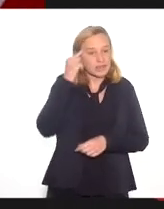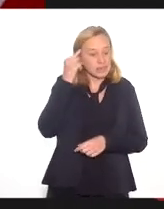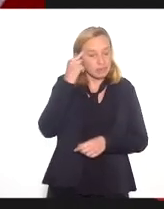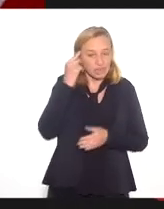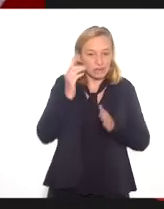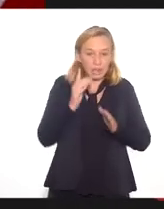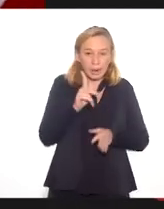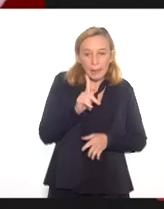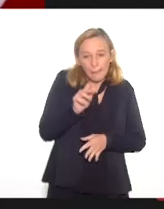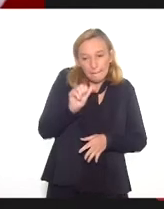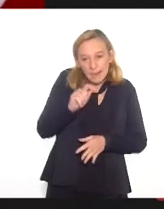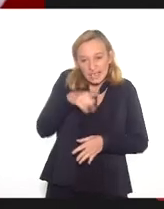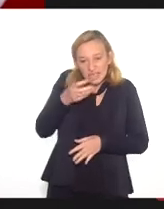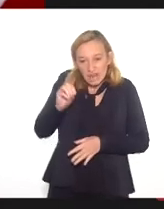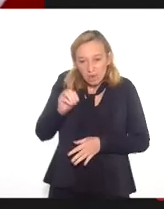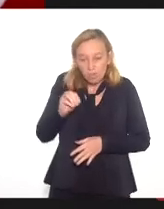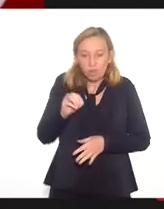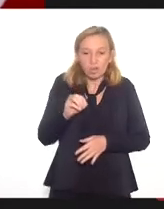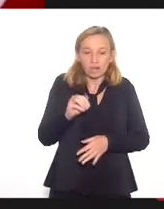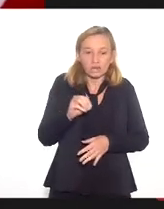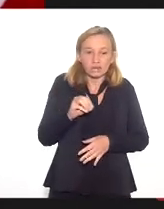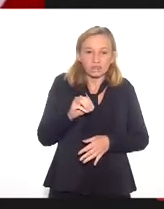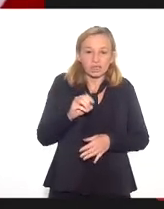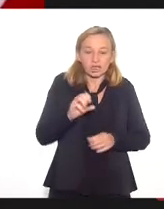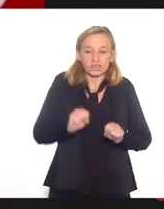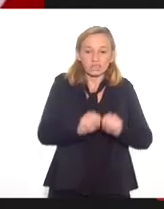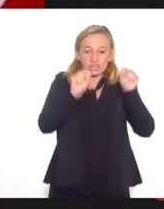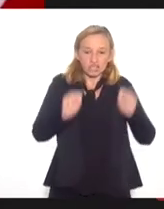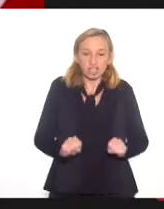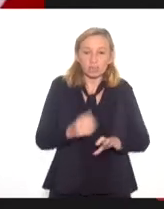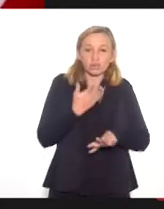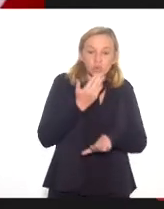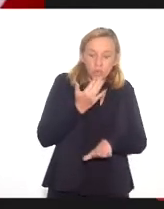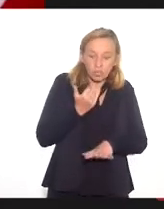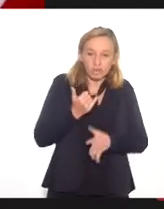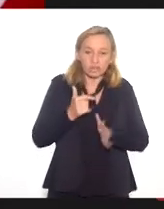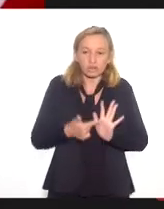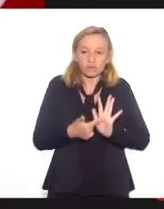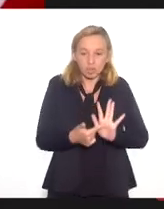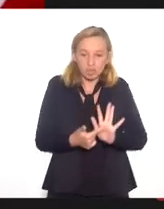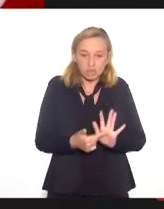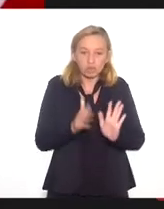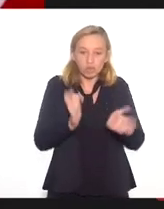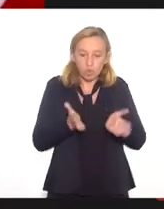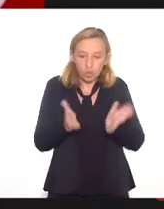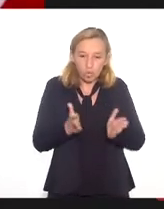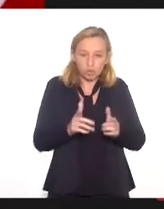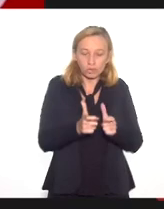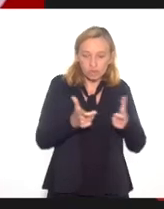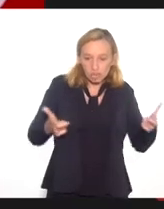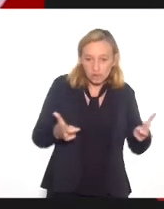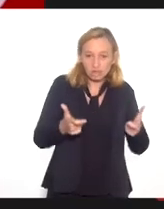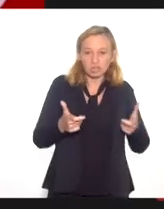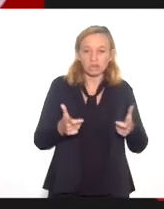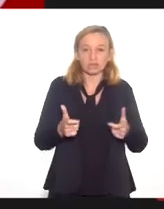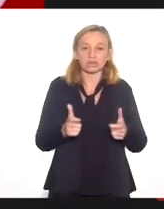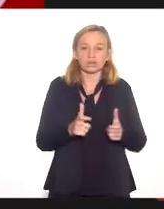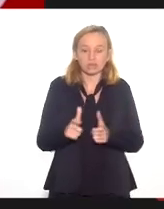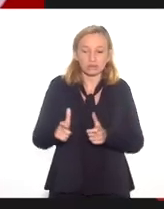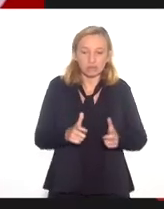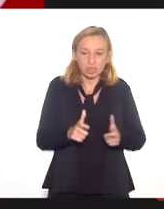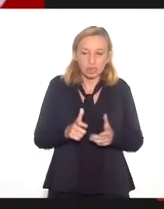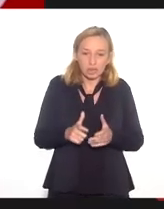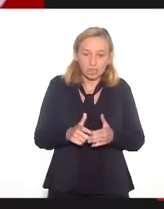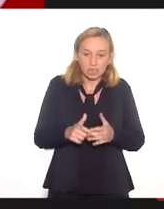padronização dos sistemas alimentares que estão colocados hoje pelos grandes conglomerados aí que